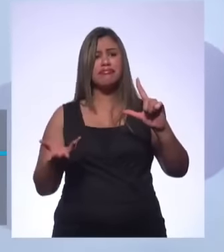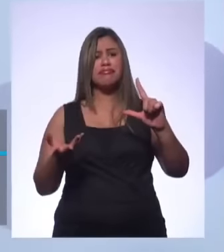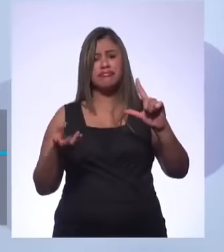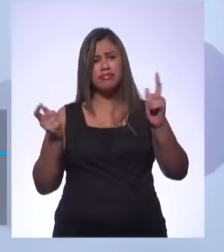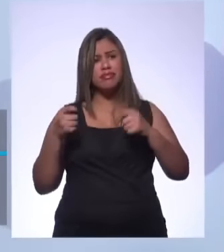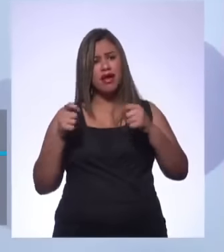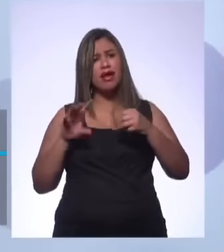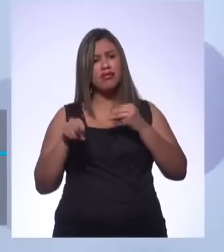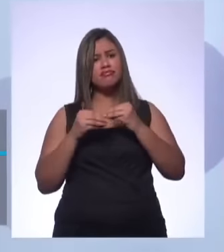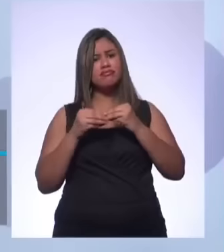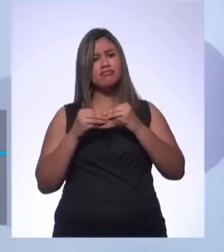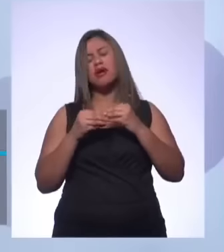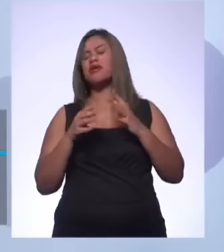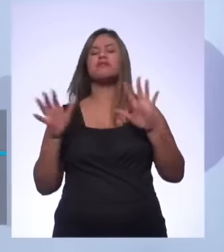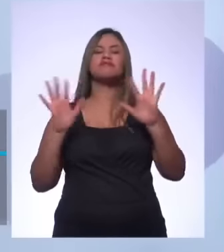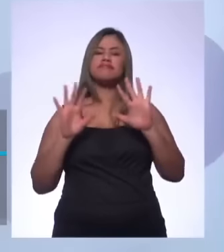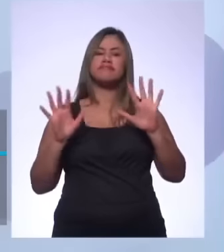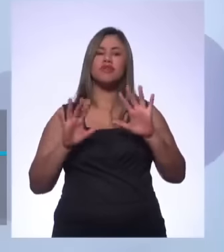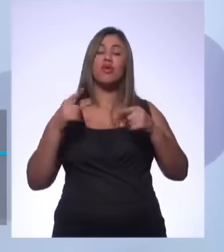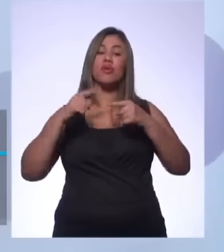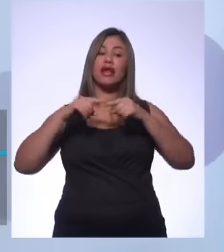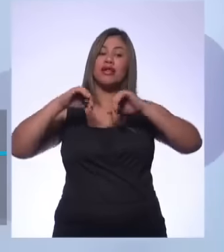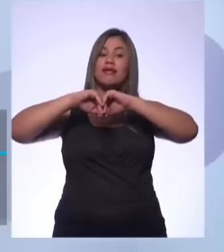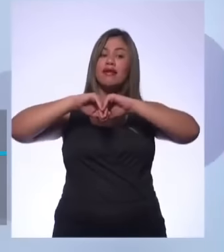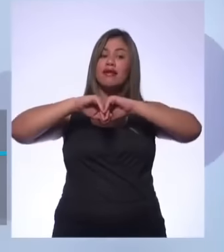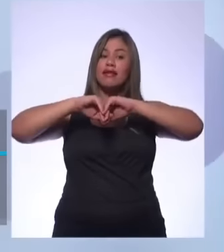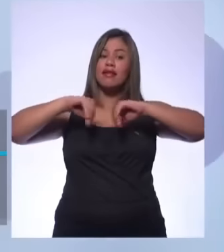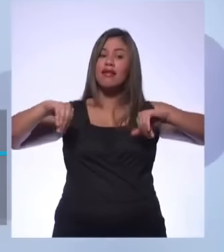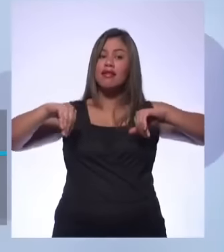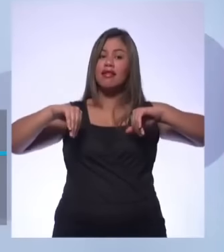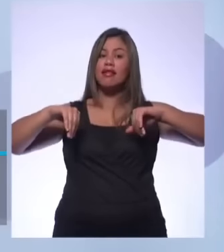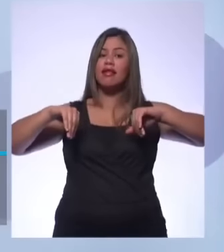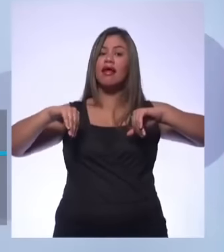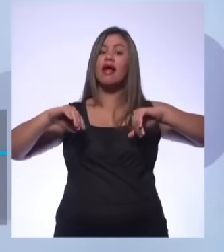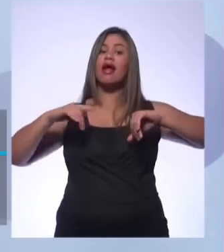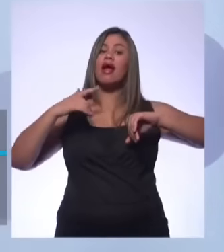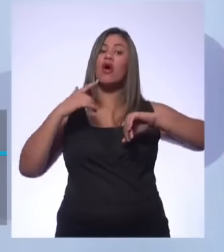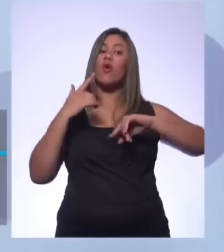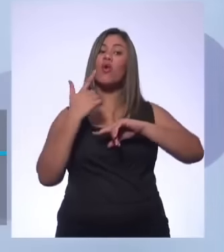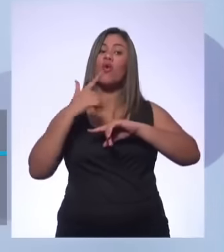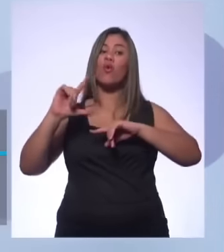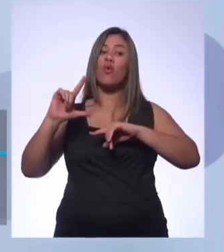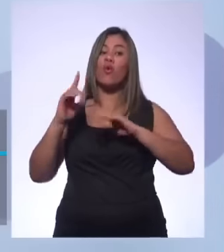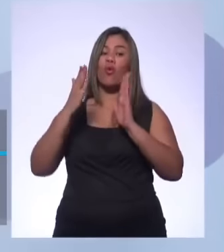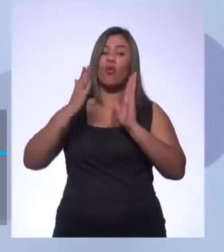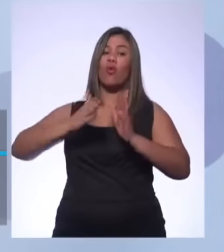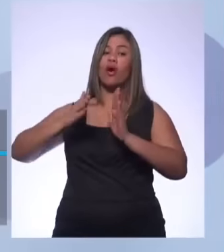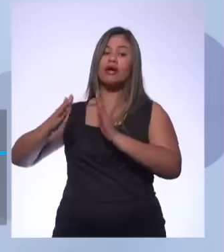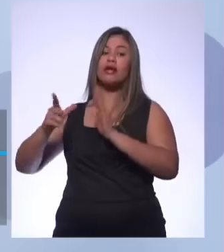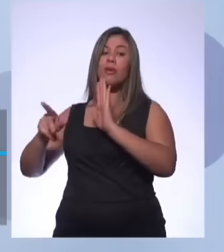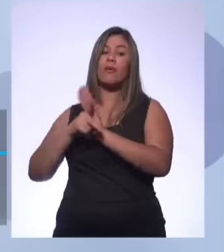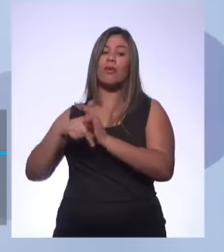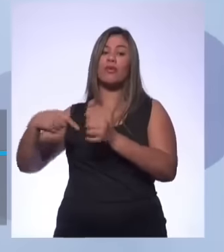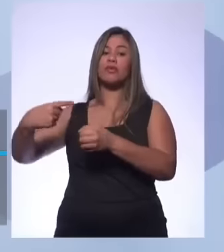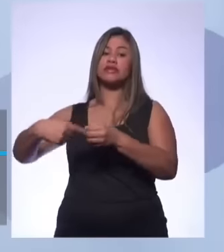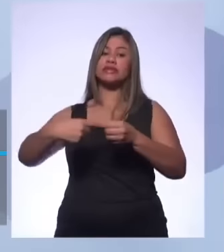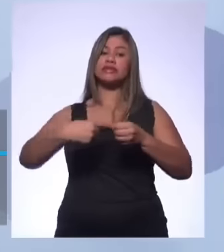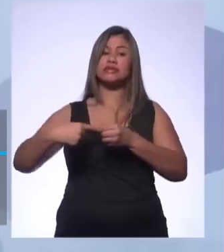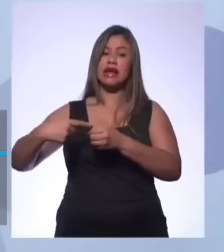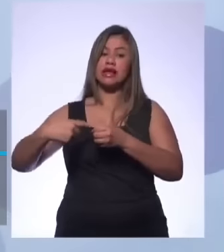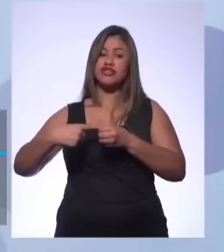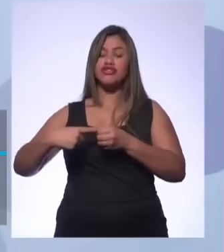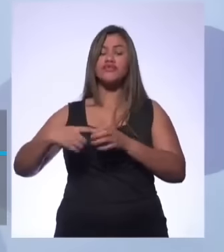os mercadores, eles estão aí à parte. Eles criam uma outra forma de organização de cidades. Eles